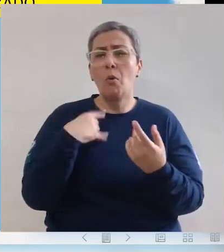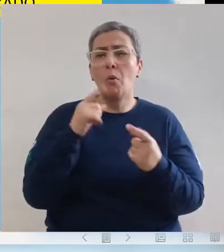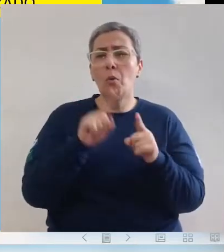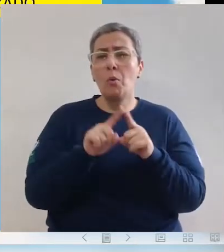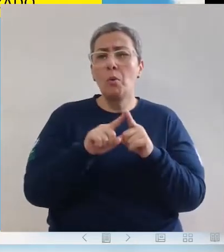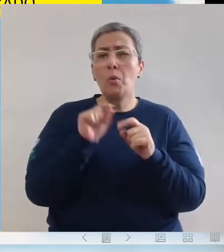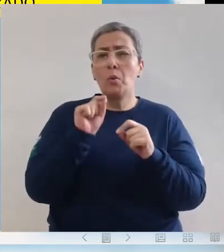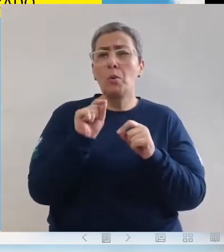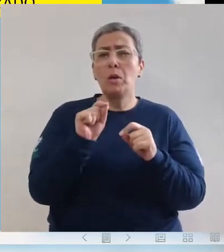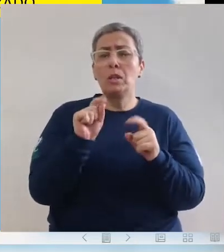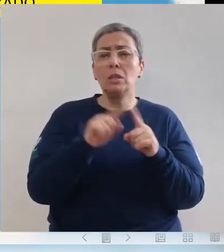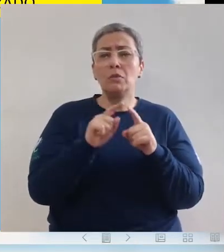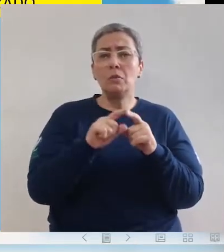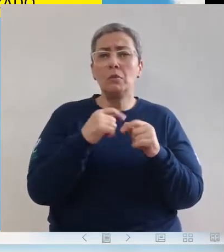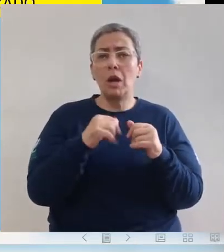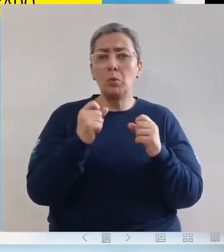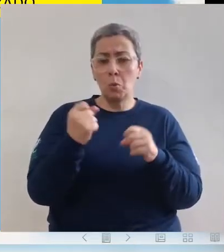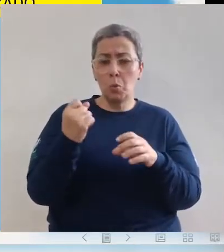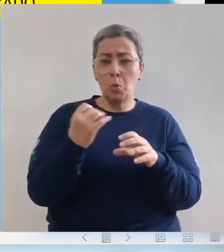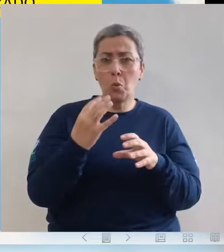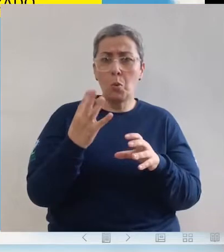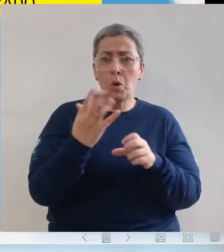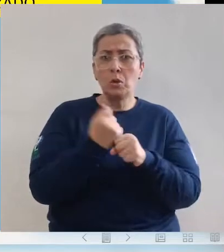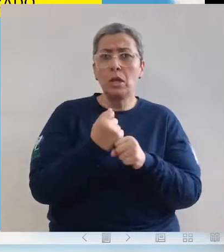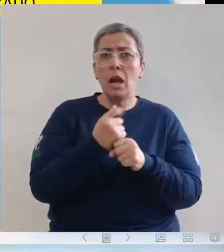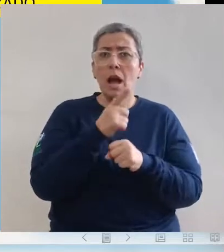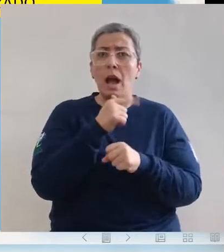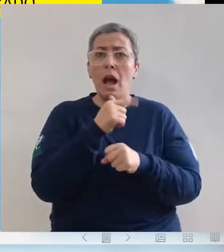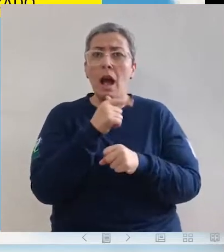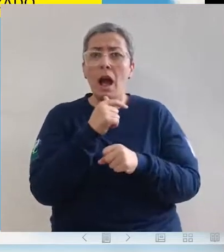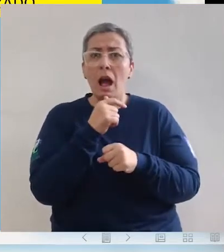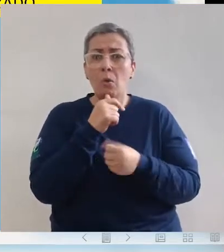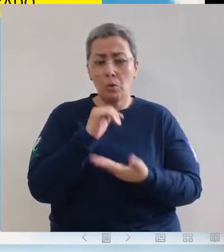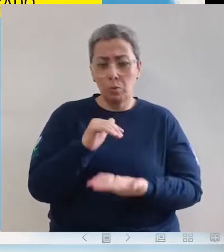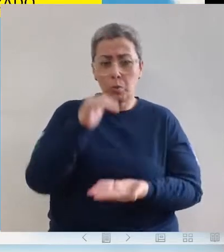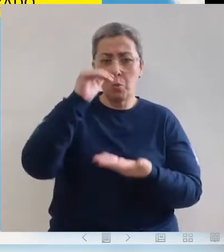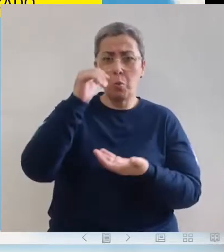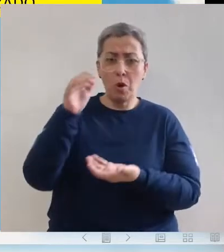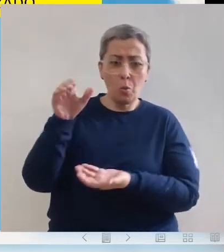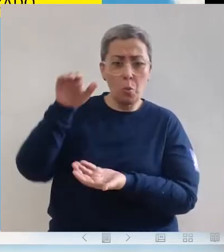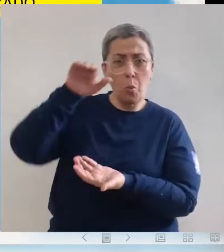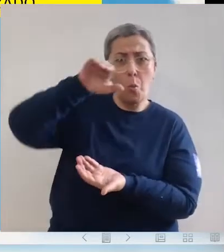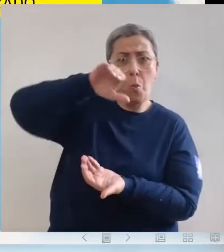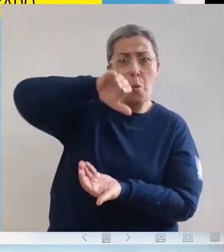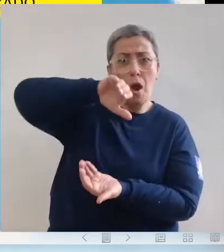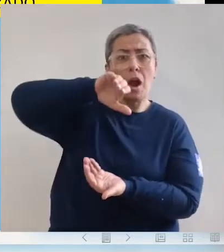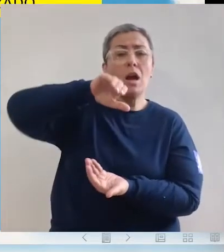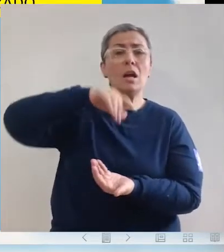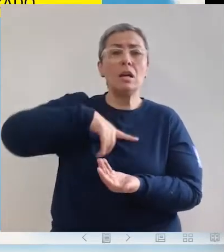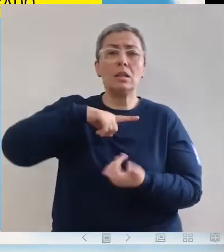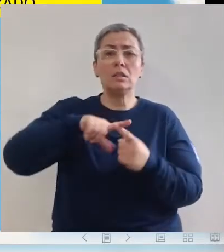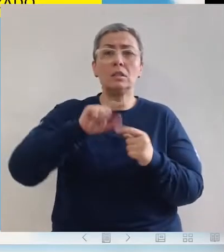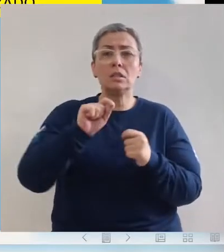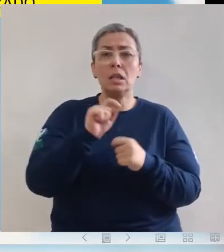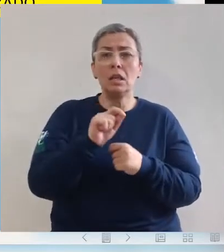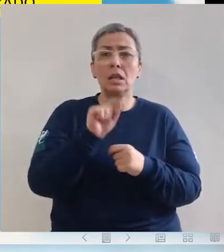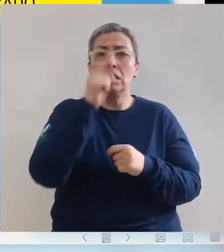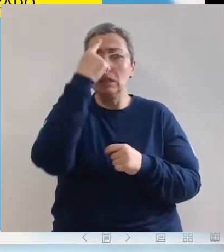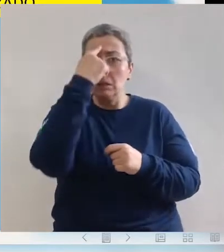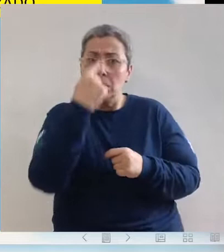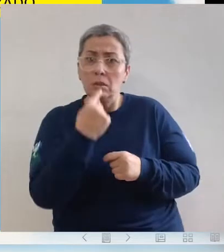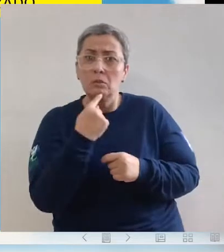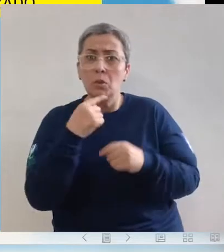vamos pegar uma grande quantidade de água e vamos jogar nesse perfil de